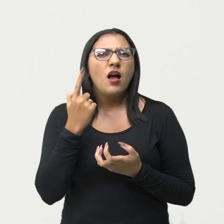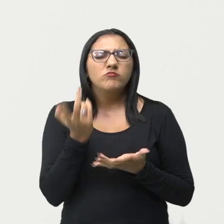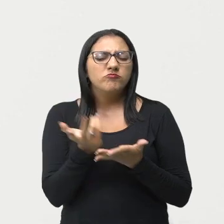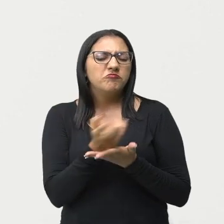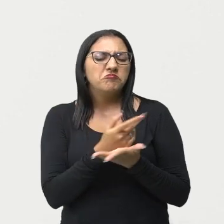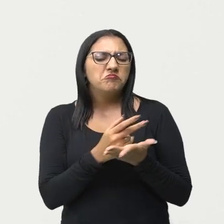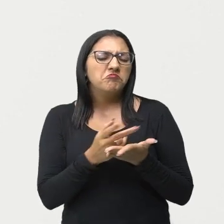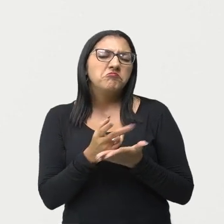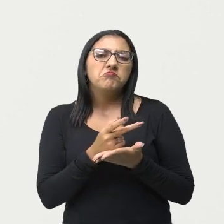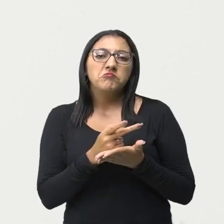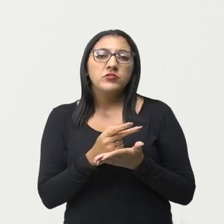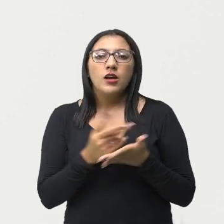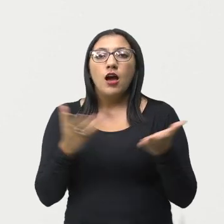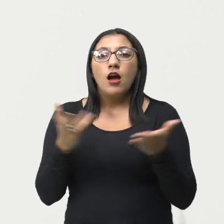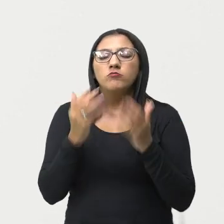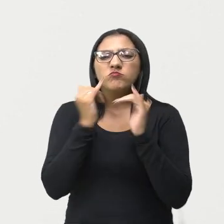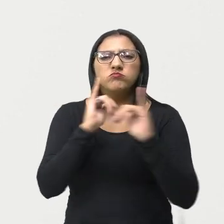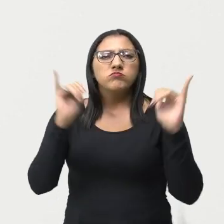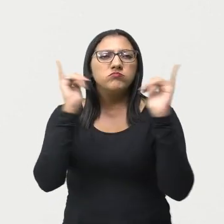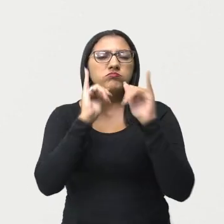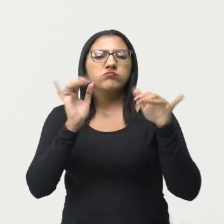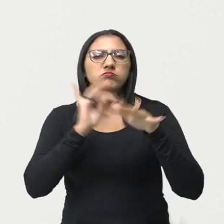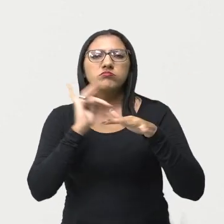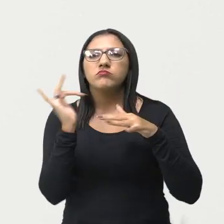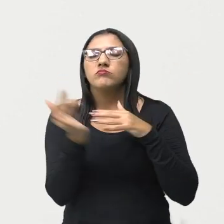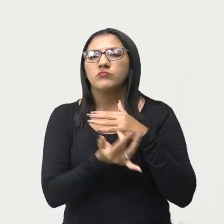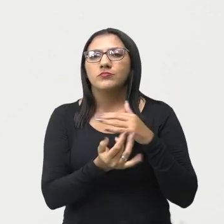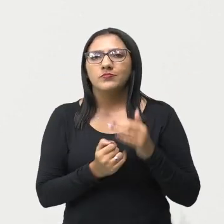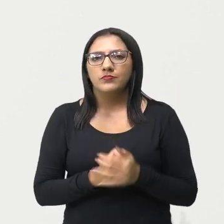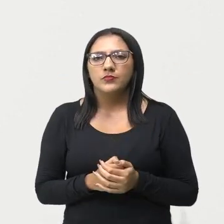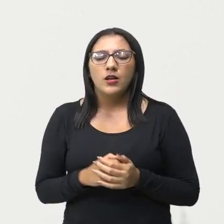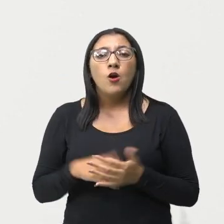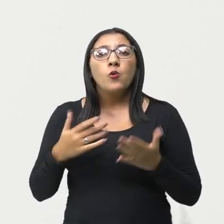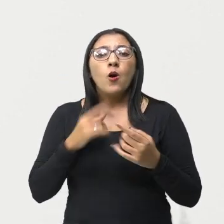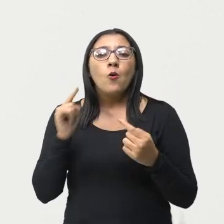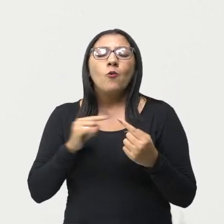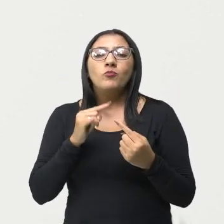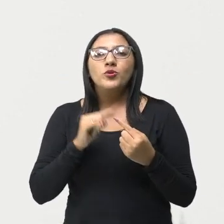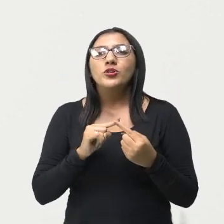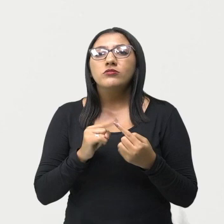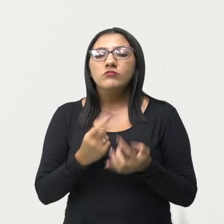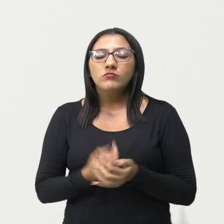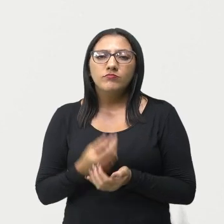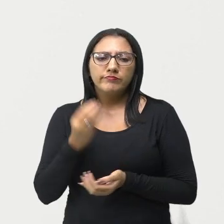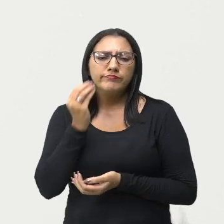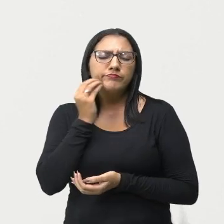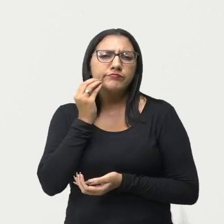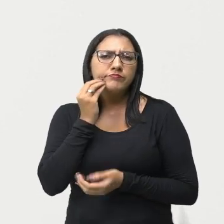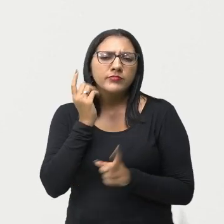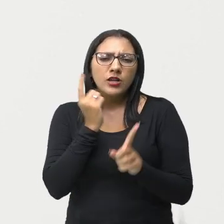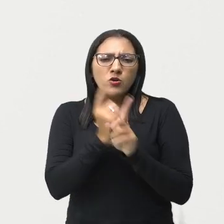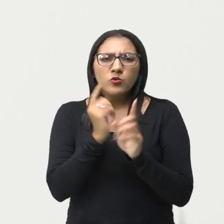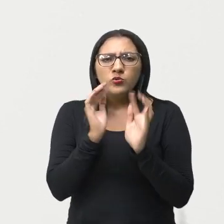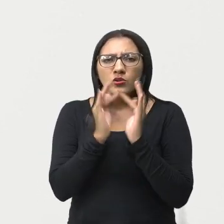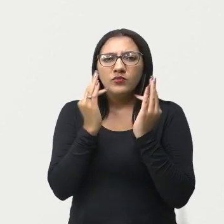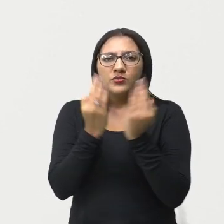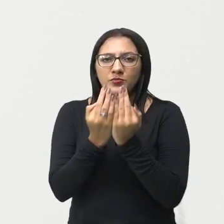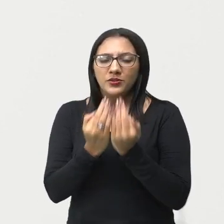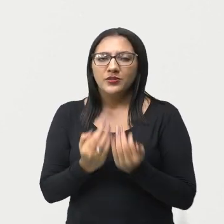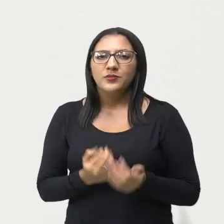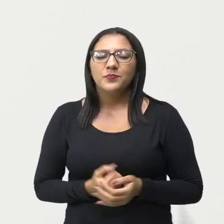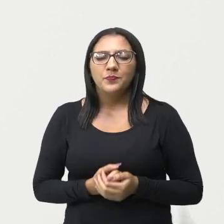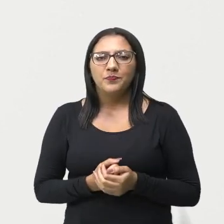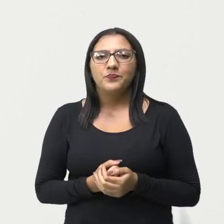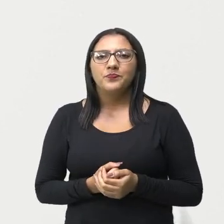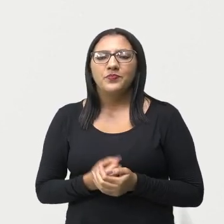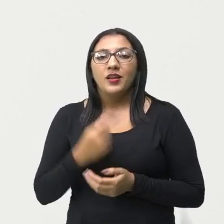fez? Publicou nas redes sociais, certo? Qual a finalidade? Tentar encontrar a família. Então, observe que, mais uma